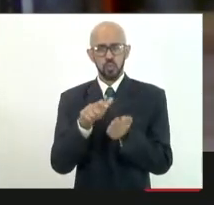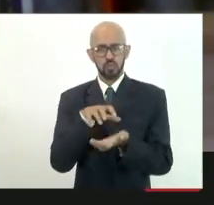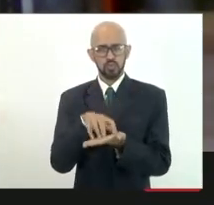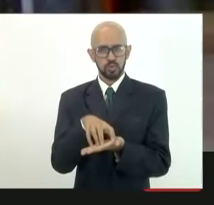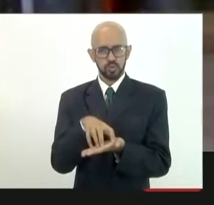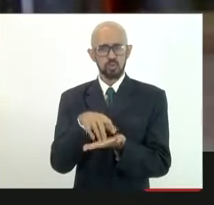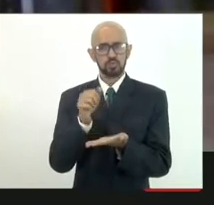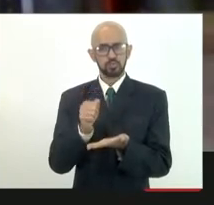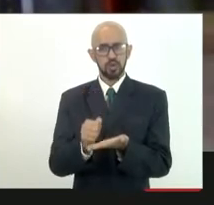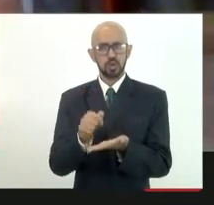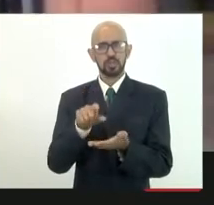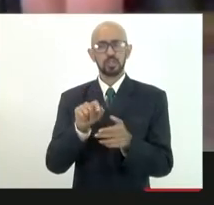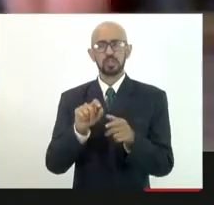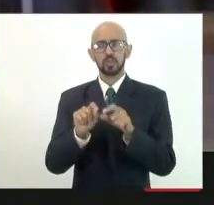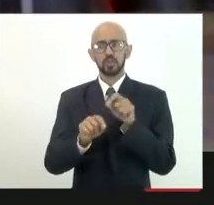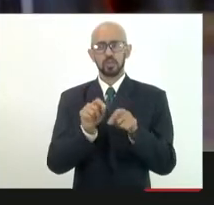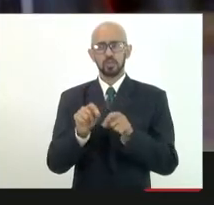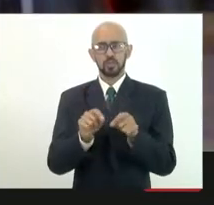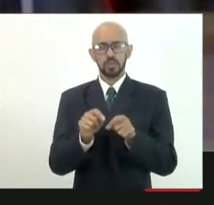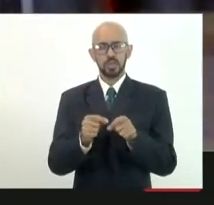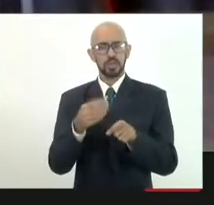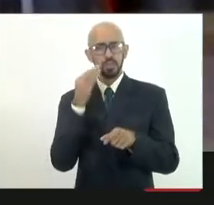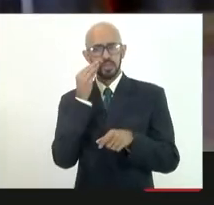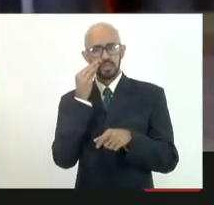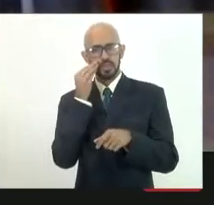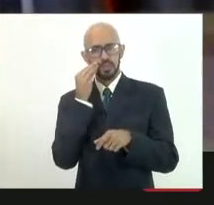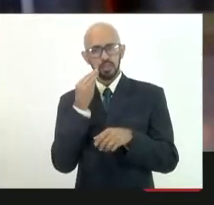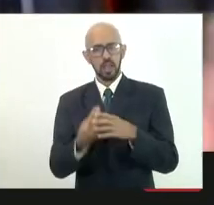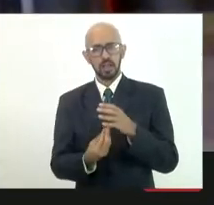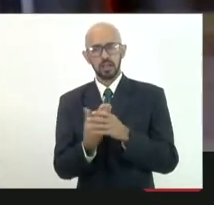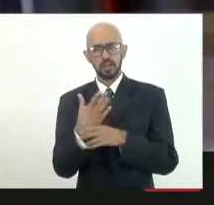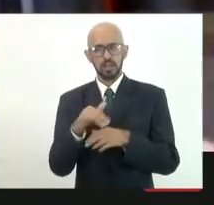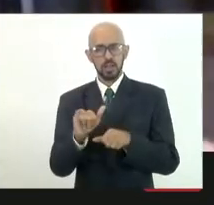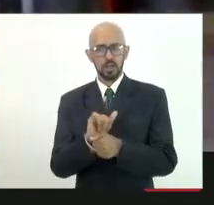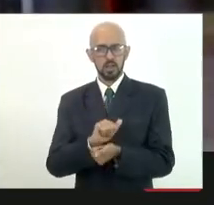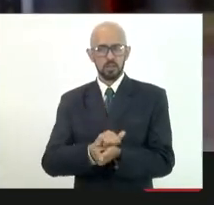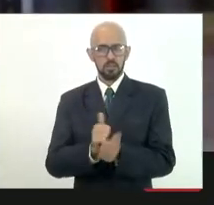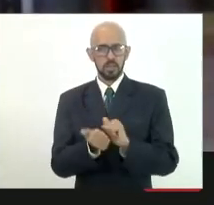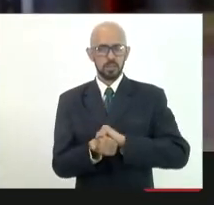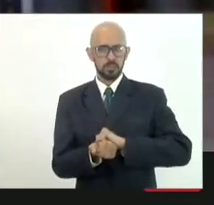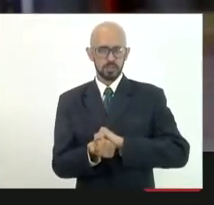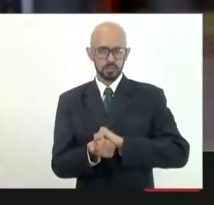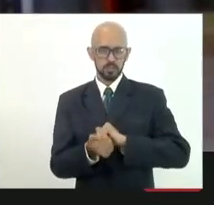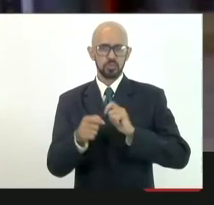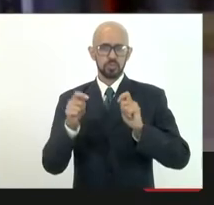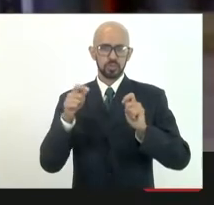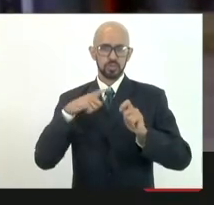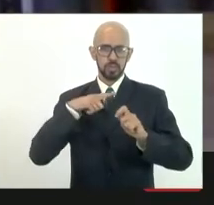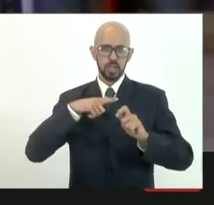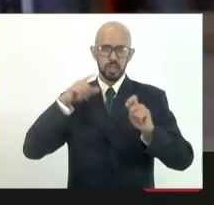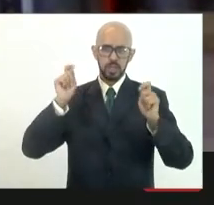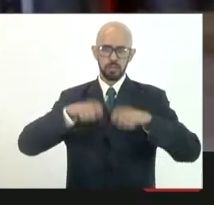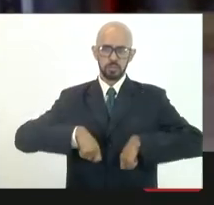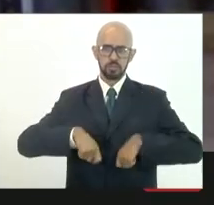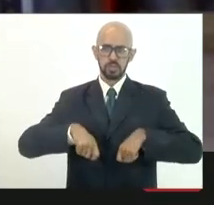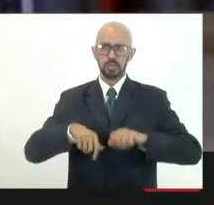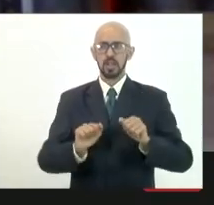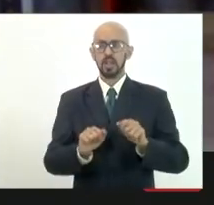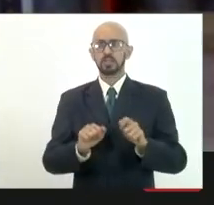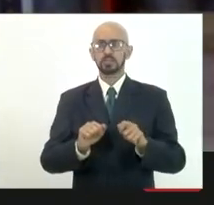pode entabular. Eu vejo que temos possibilidades nesse campo, eu sempre fico